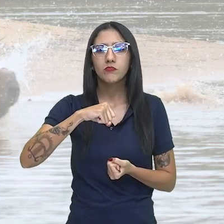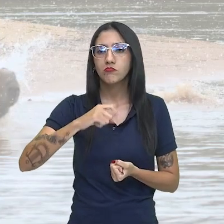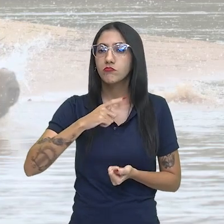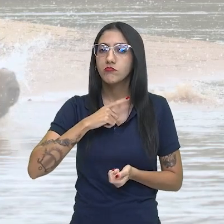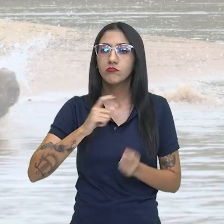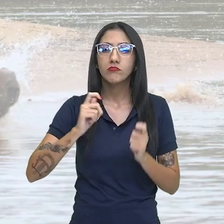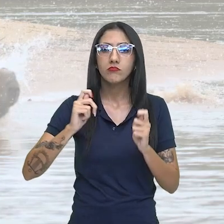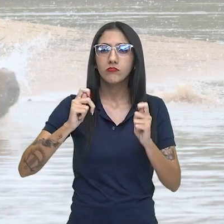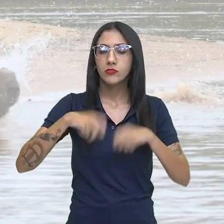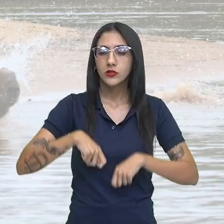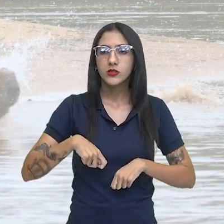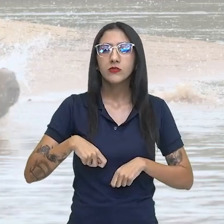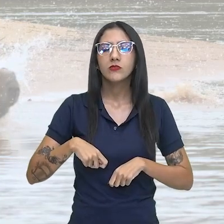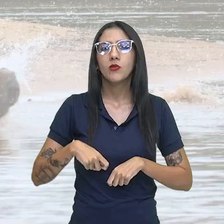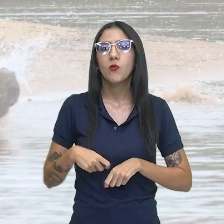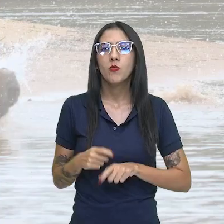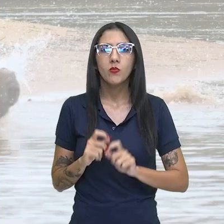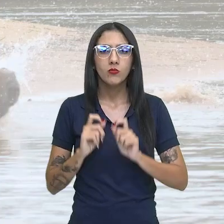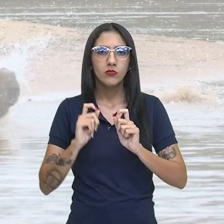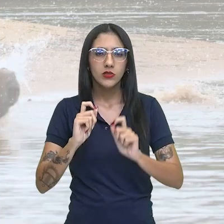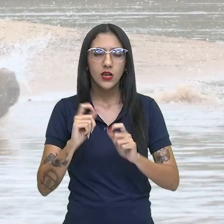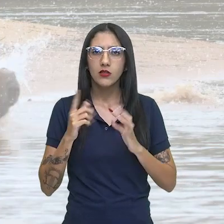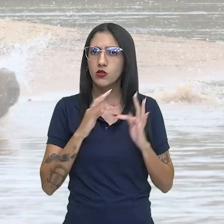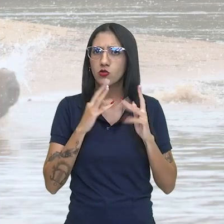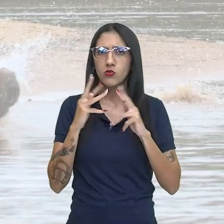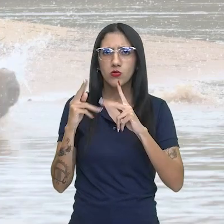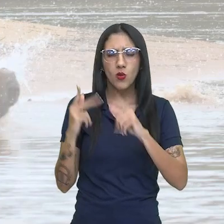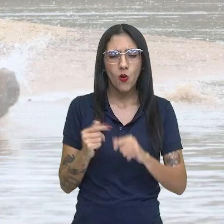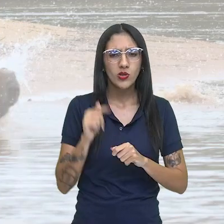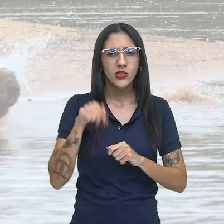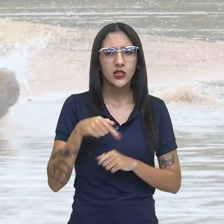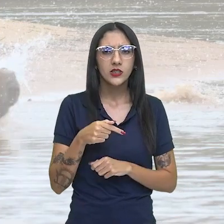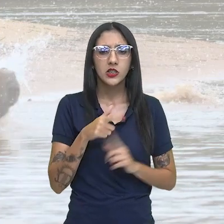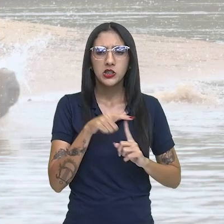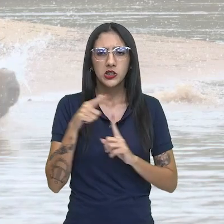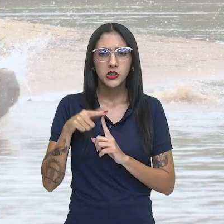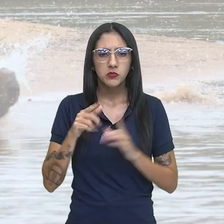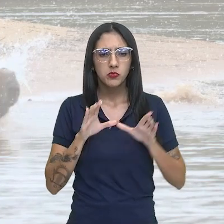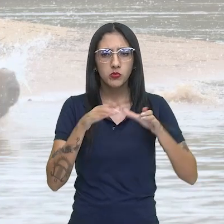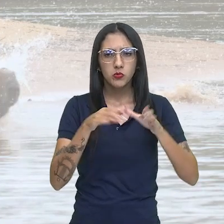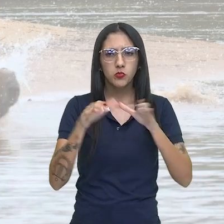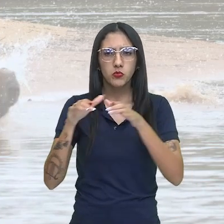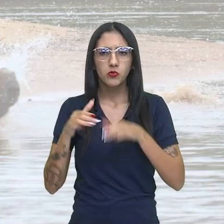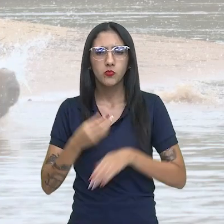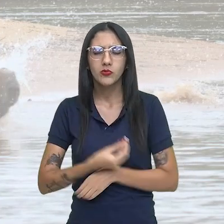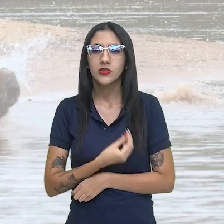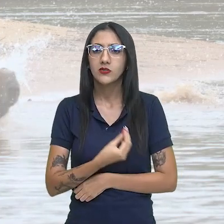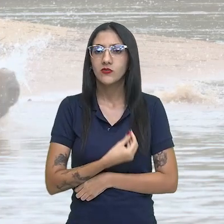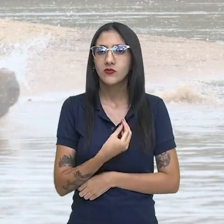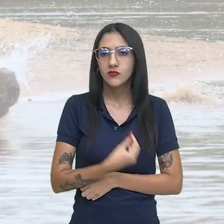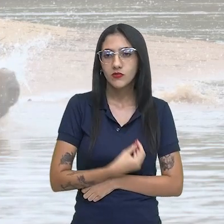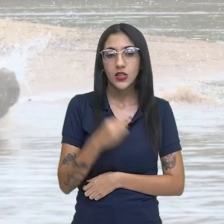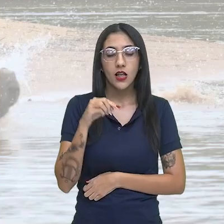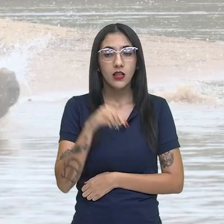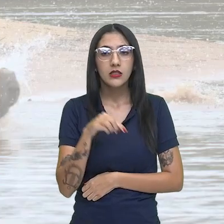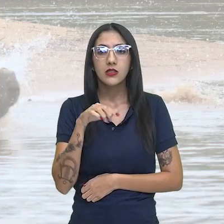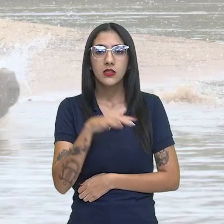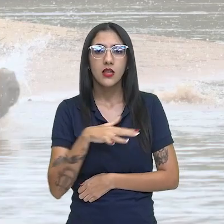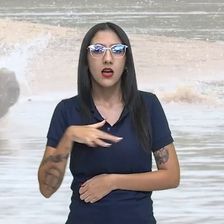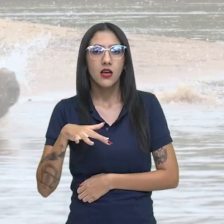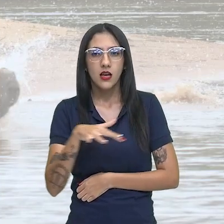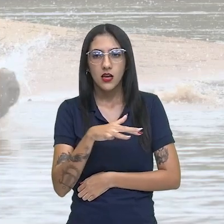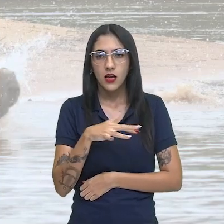que possa, então, todos esses seres vivos, todas essas espécies que estão presentes